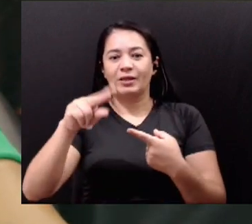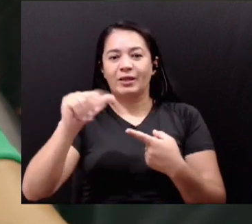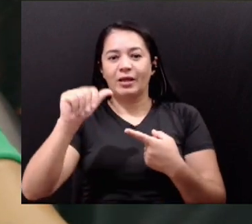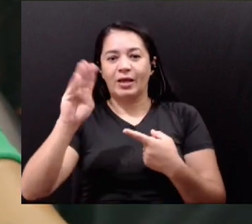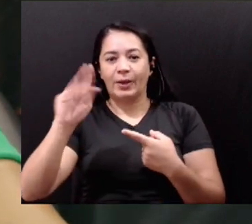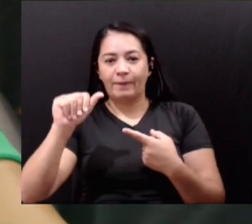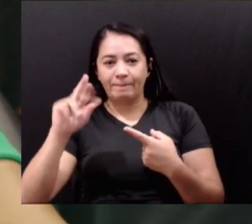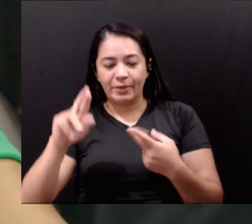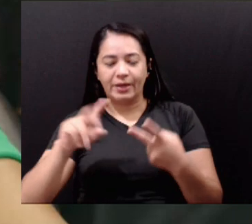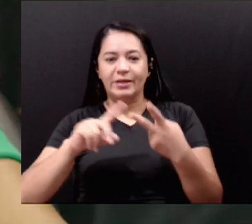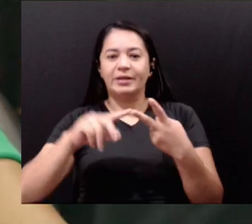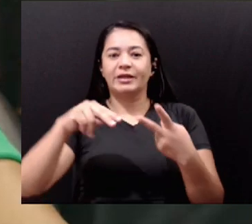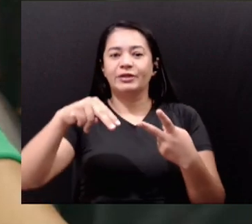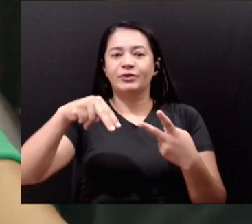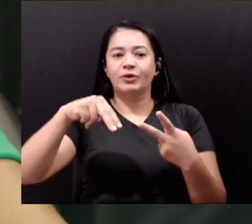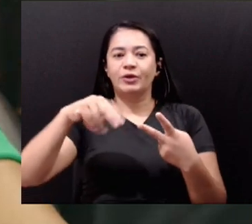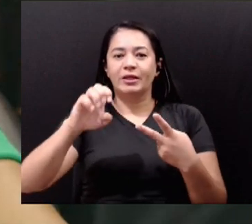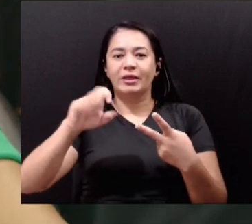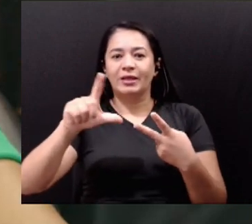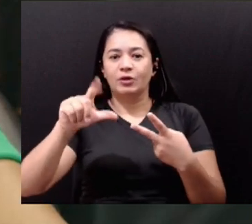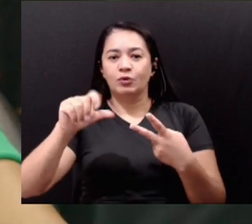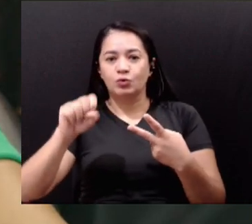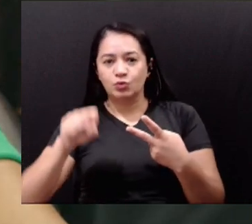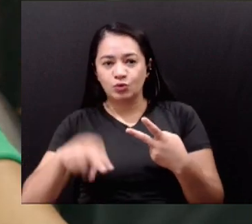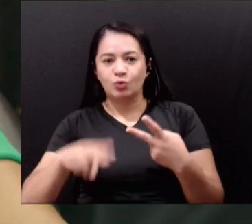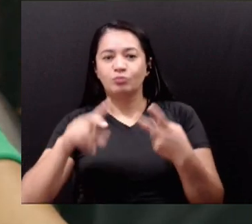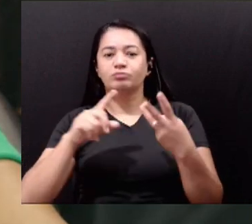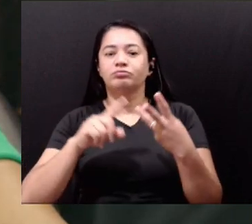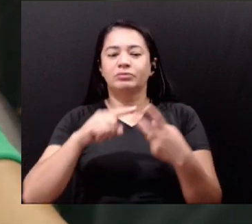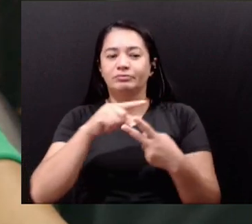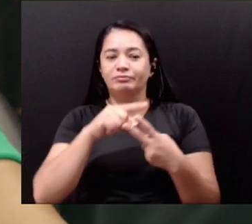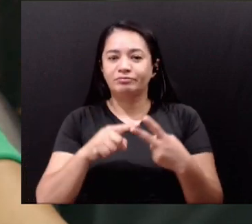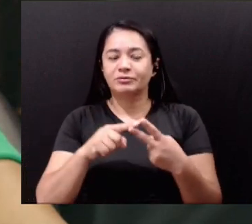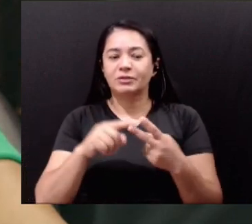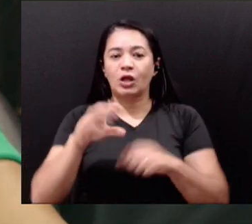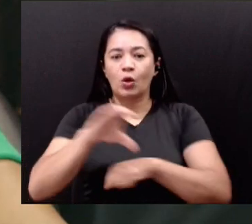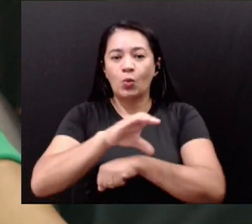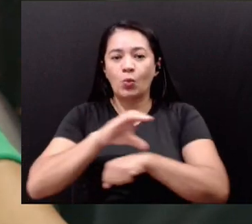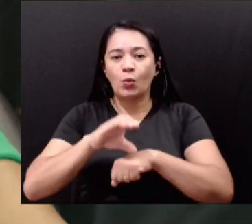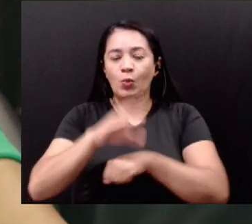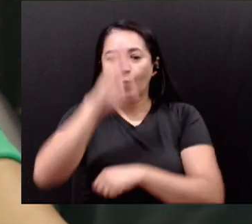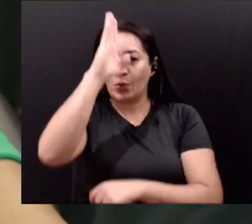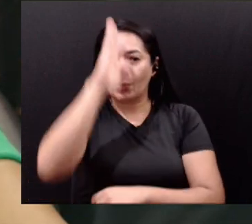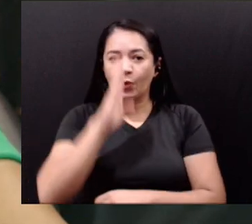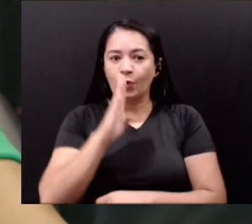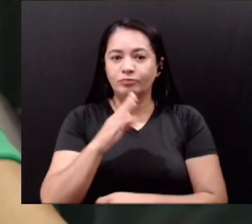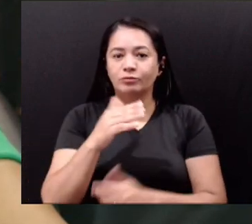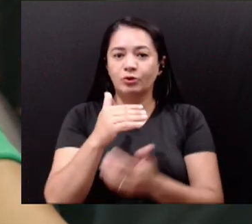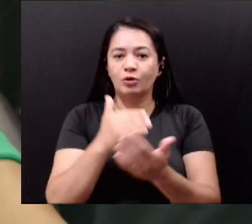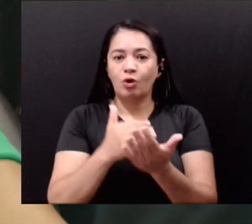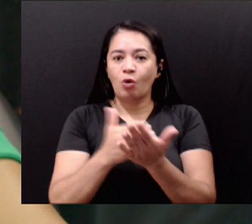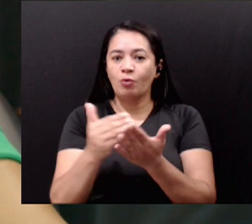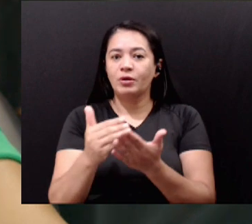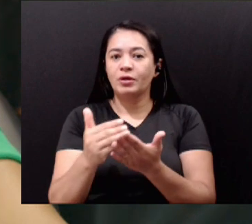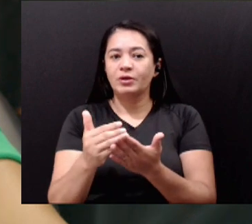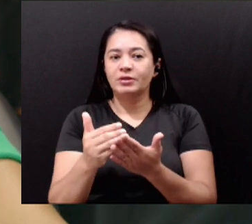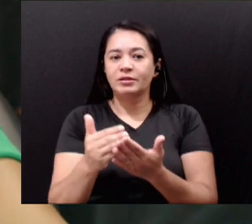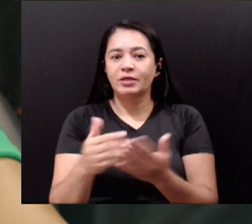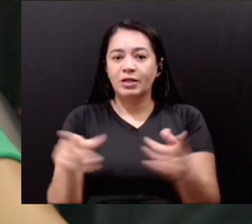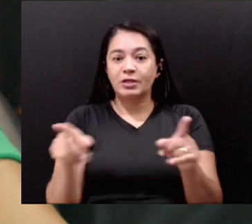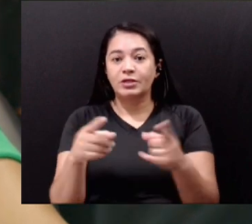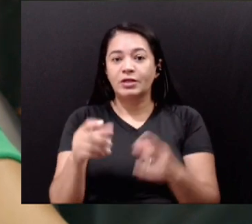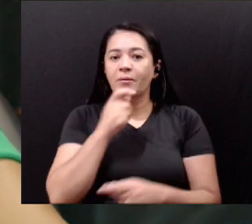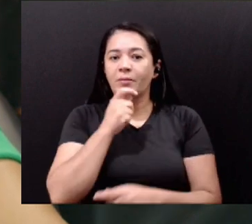Mandela, no DIC 5. Esse programa, gente, oferece cursos gratuitos de iniciação musical, canto e instrumentos